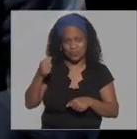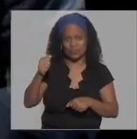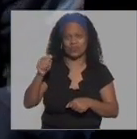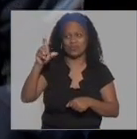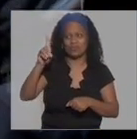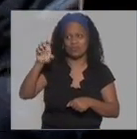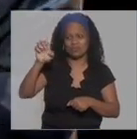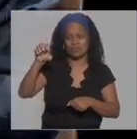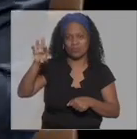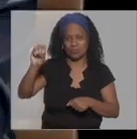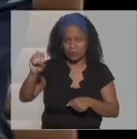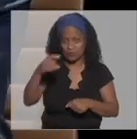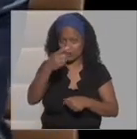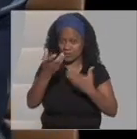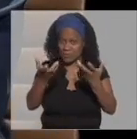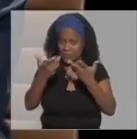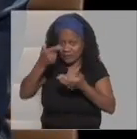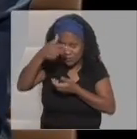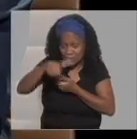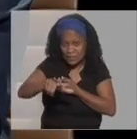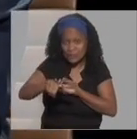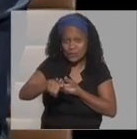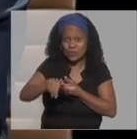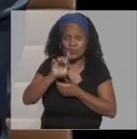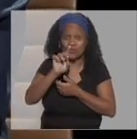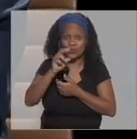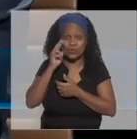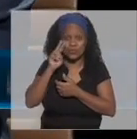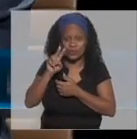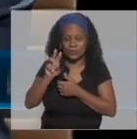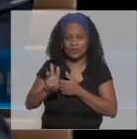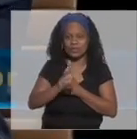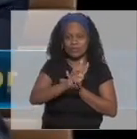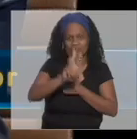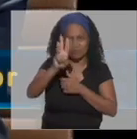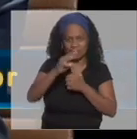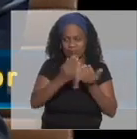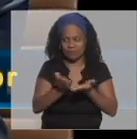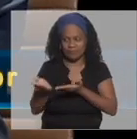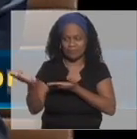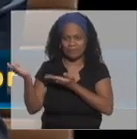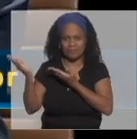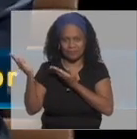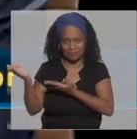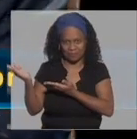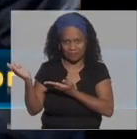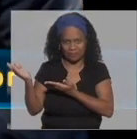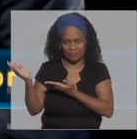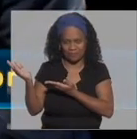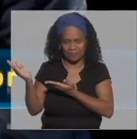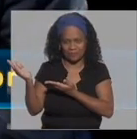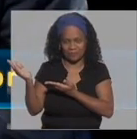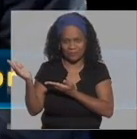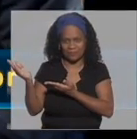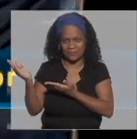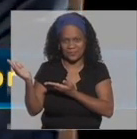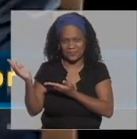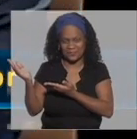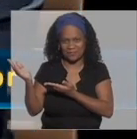pra rever essa entrevista e todas as outras edições do programa é só acessar www.alexa.com